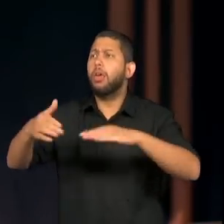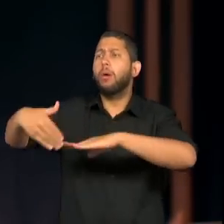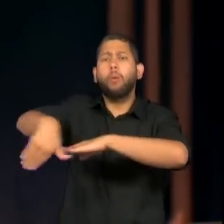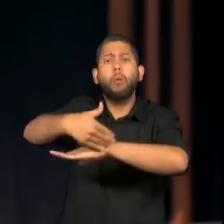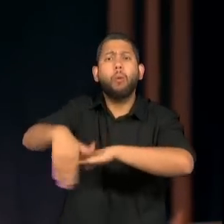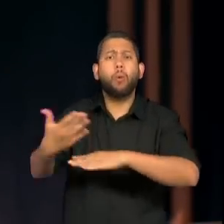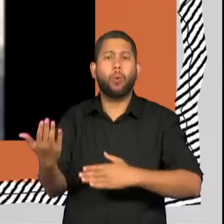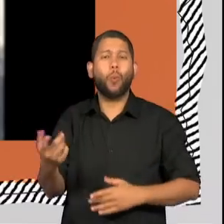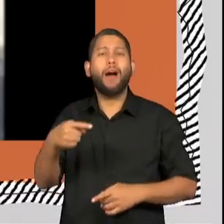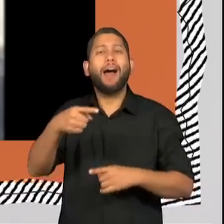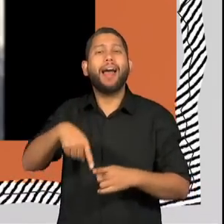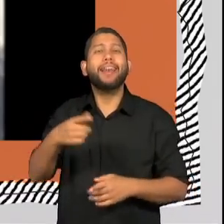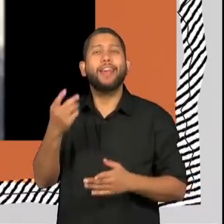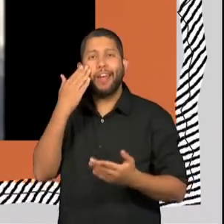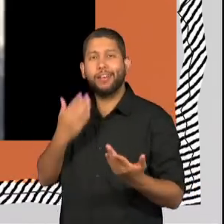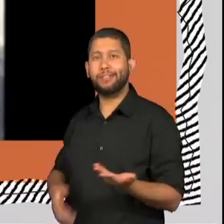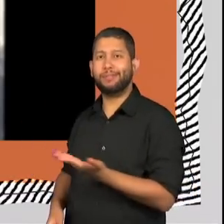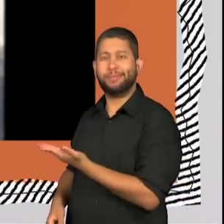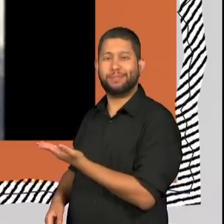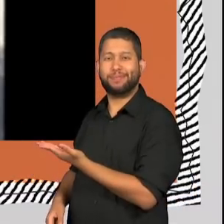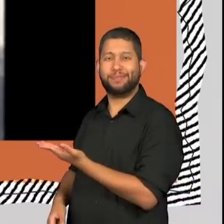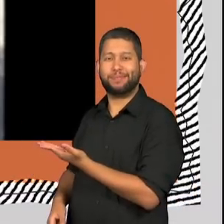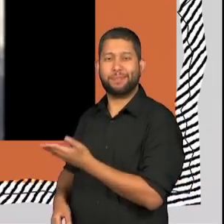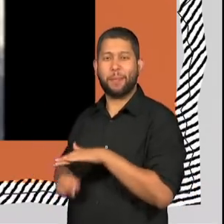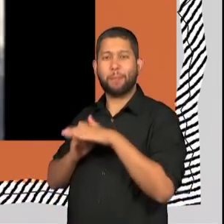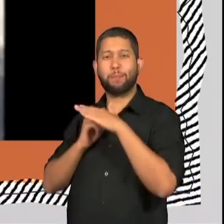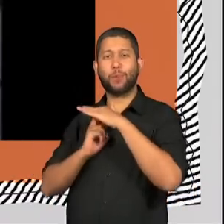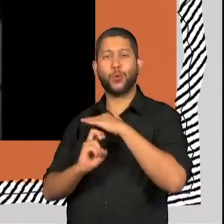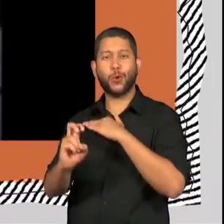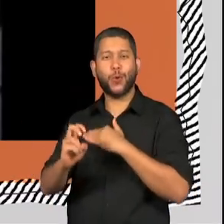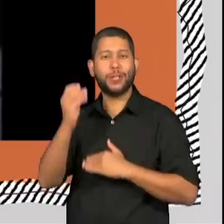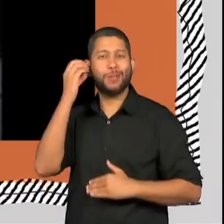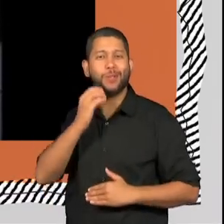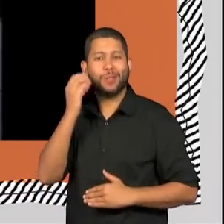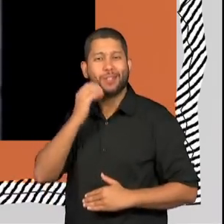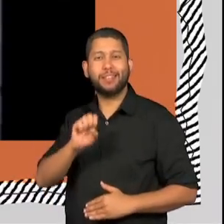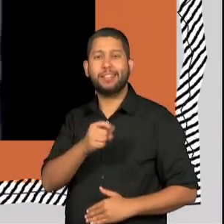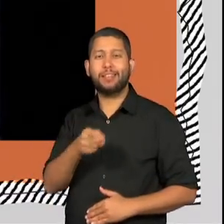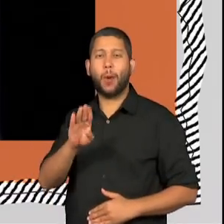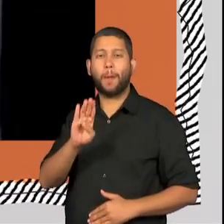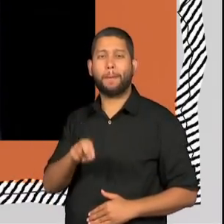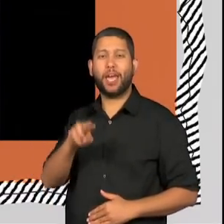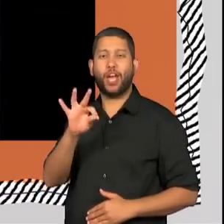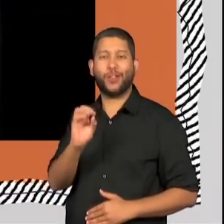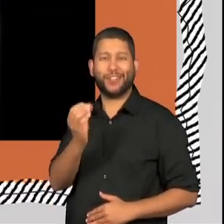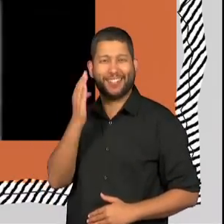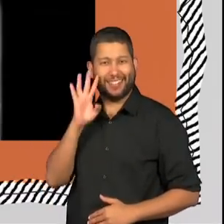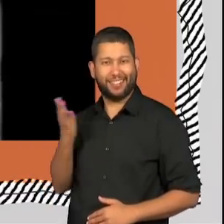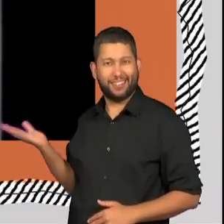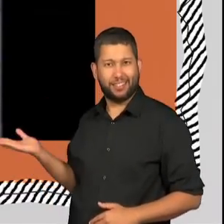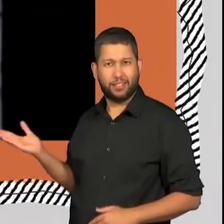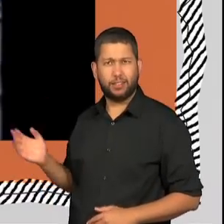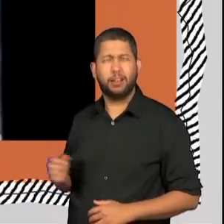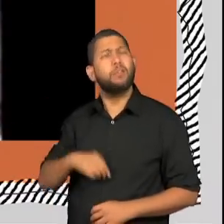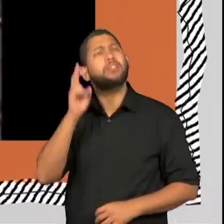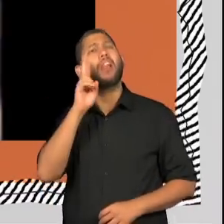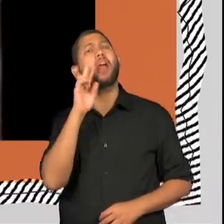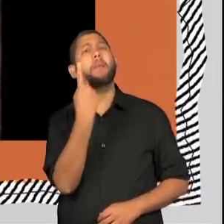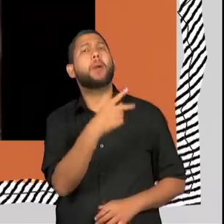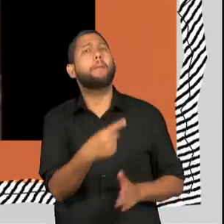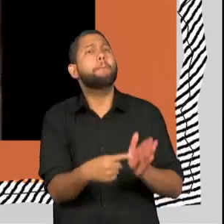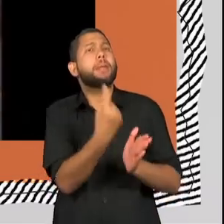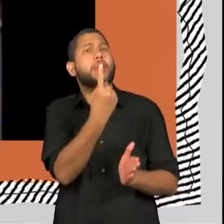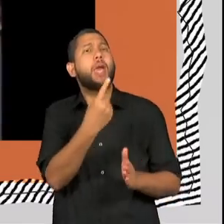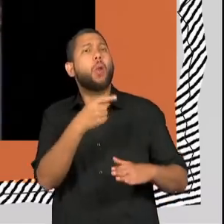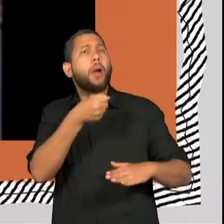metrô, cara. São Bento, é uma cena que foi criada ali, né? Sim. Você lembra, assim, do seu primeiro... Primeira faísca de